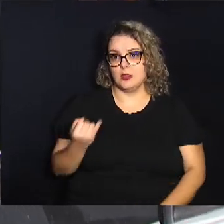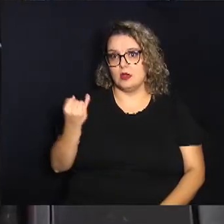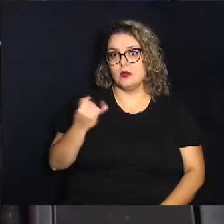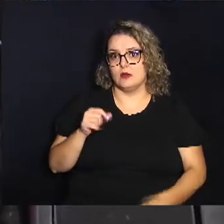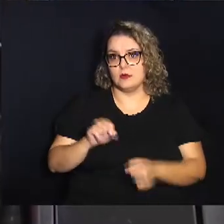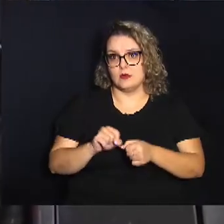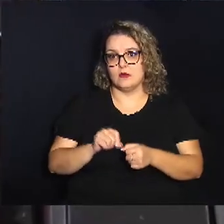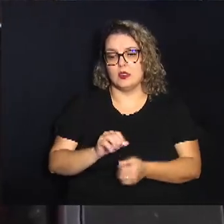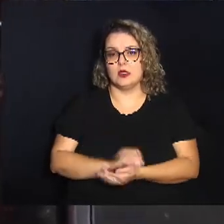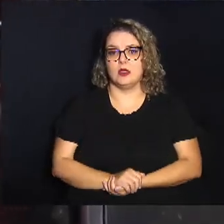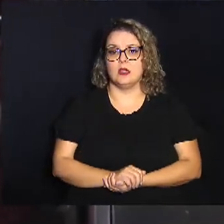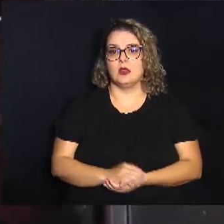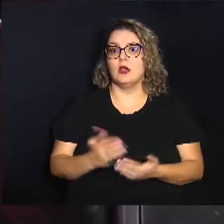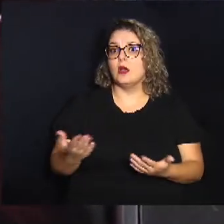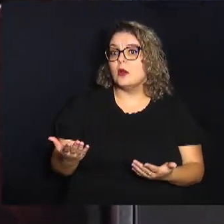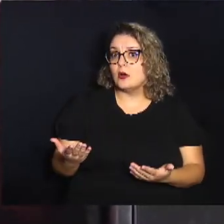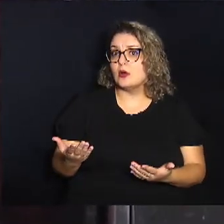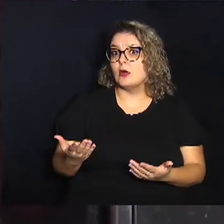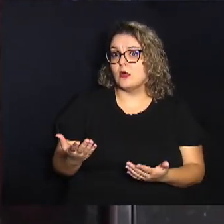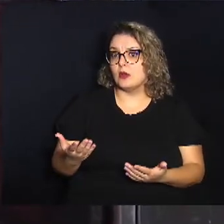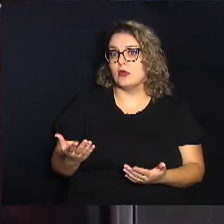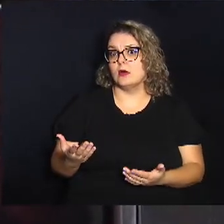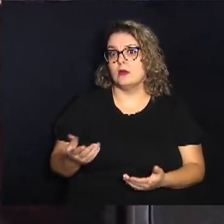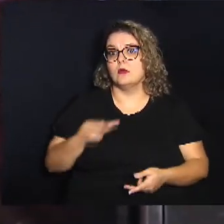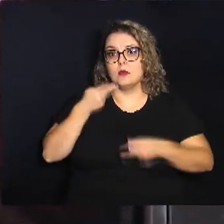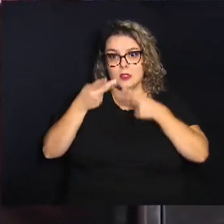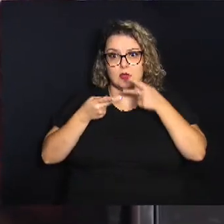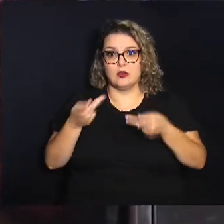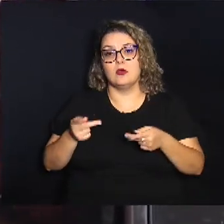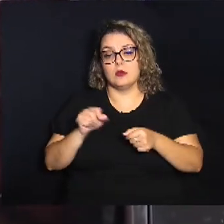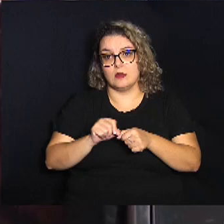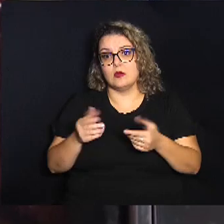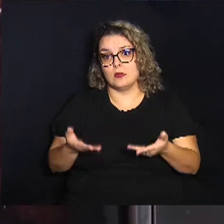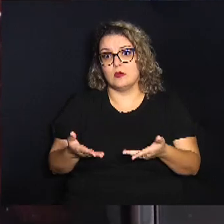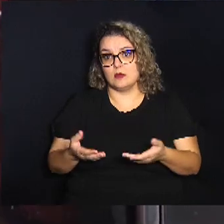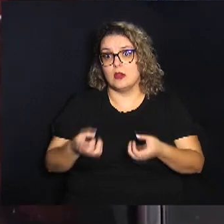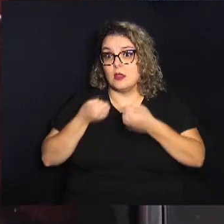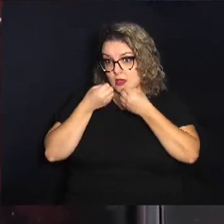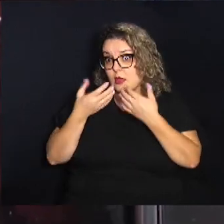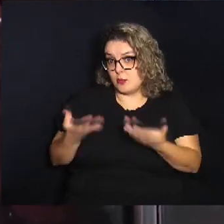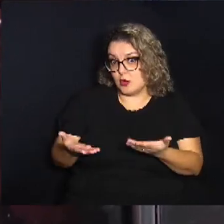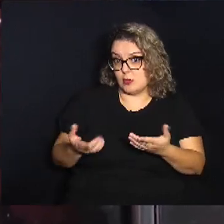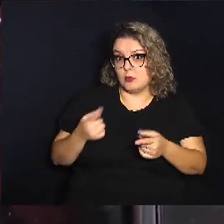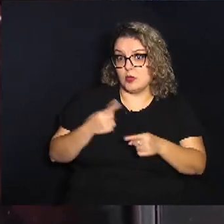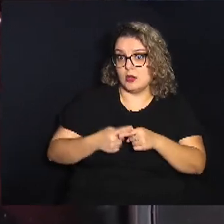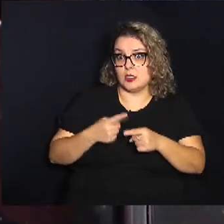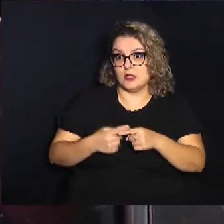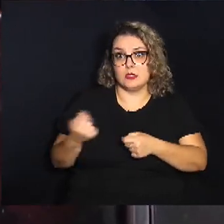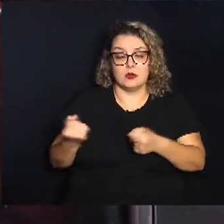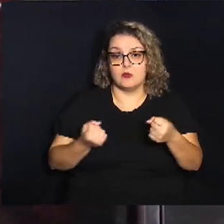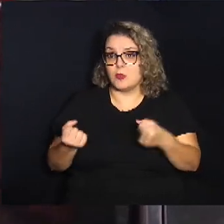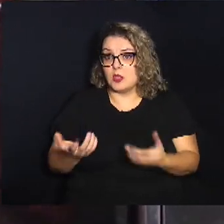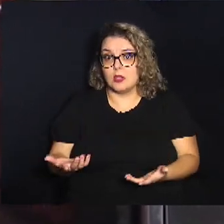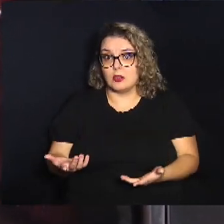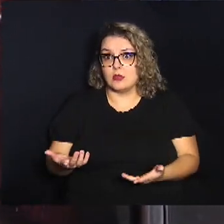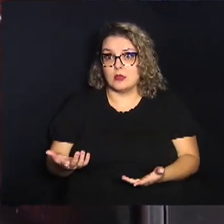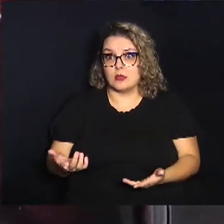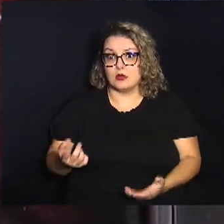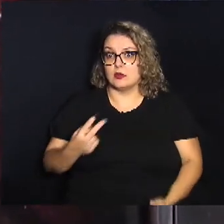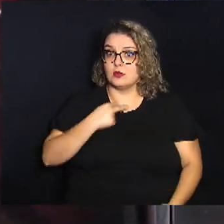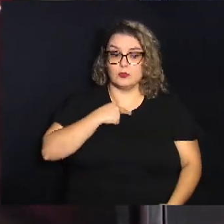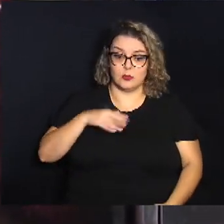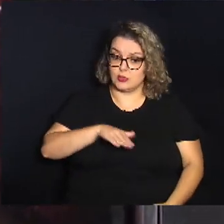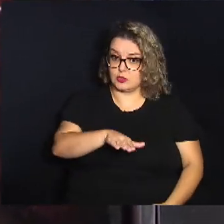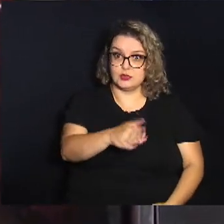fazer mesmo pelo que ele está falando que ia fazer aí até que é bom porque tem muitos carros aí que eles não deviam nem rodar